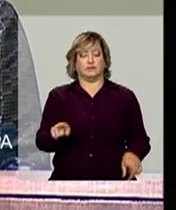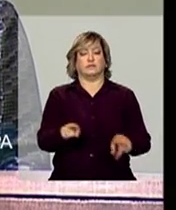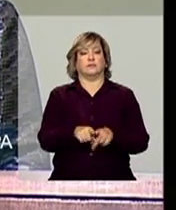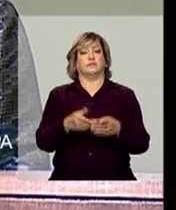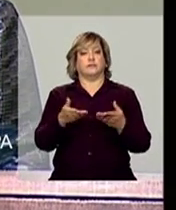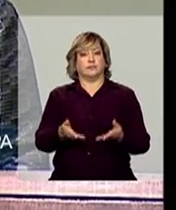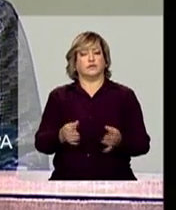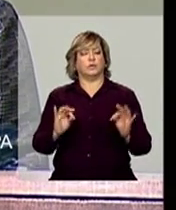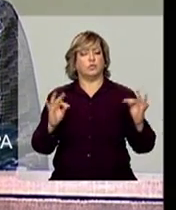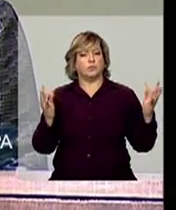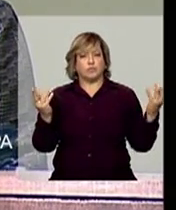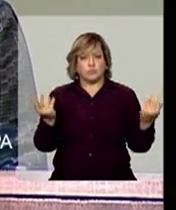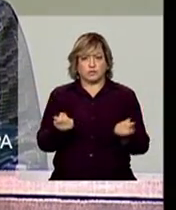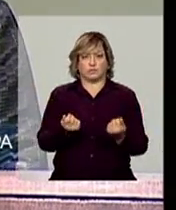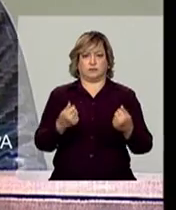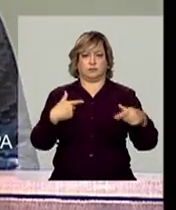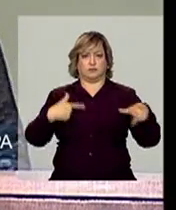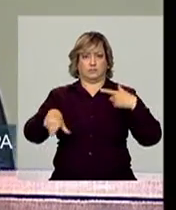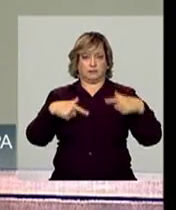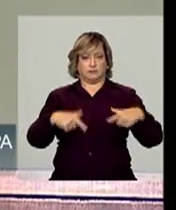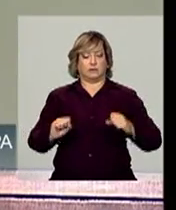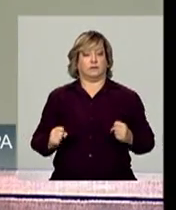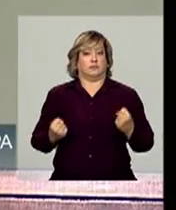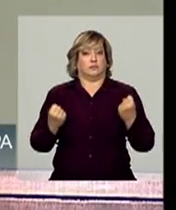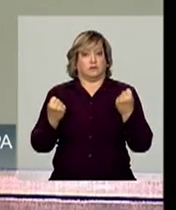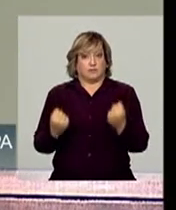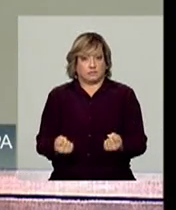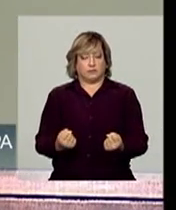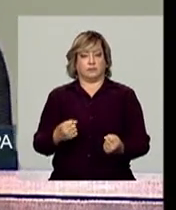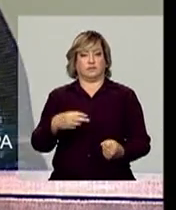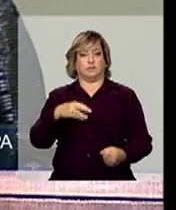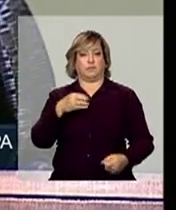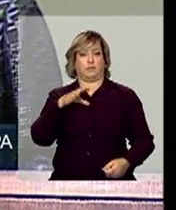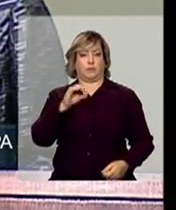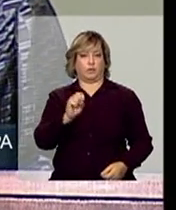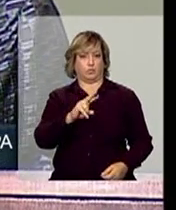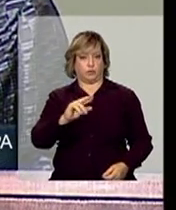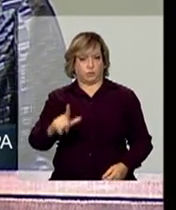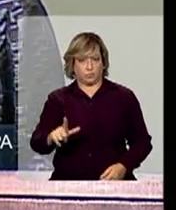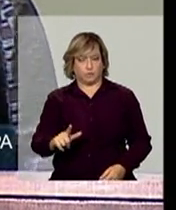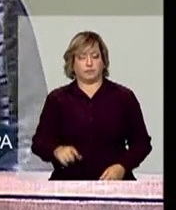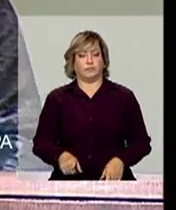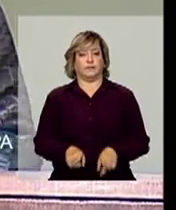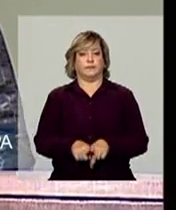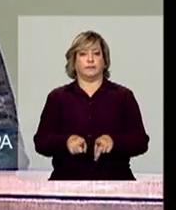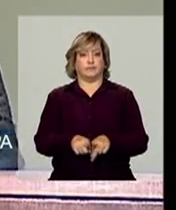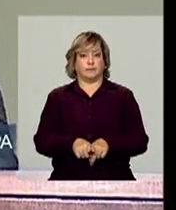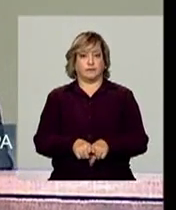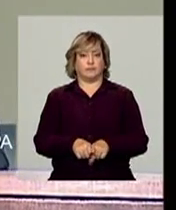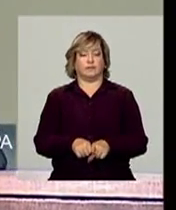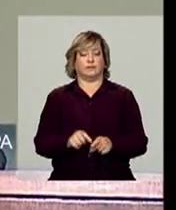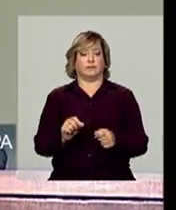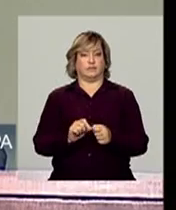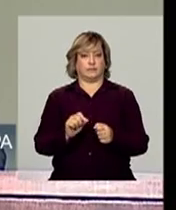todas as iniciativas no sentido de fortalecer o Mercosul e